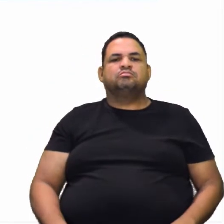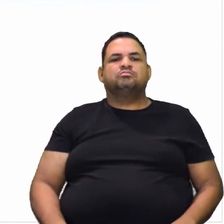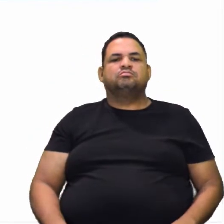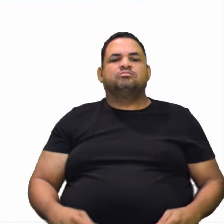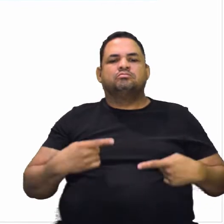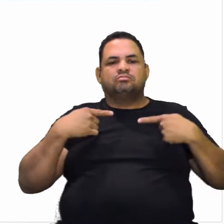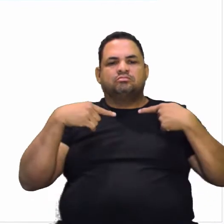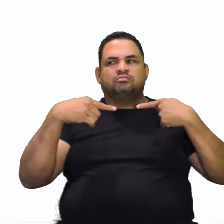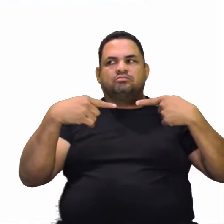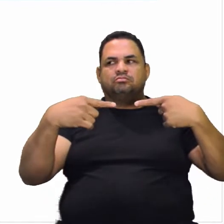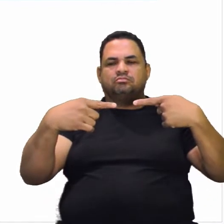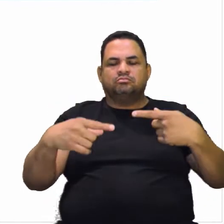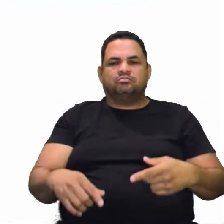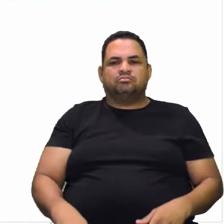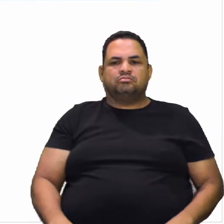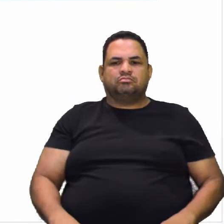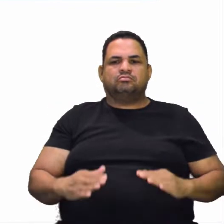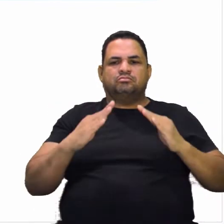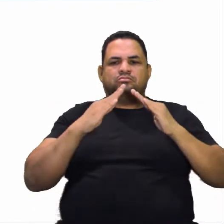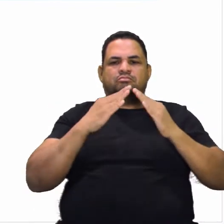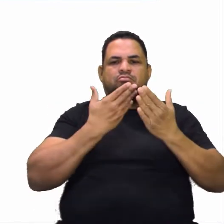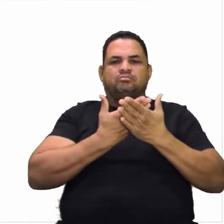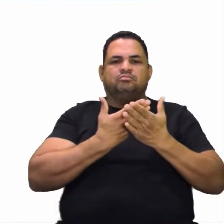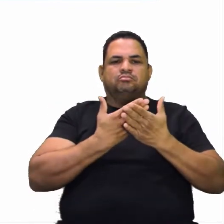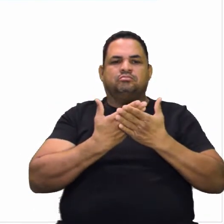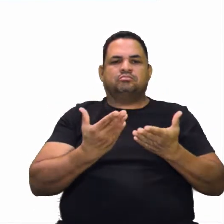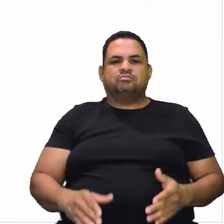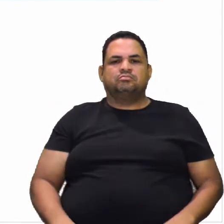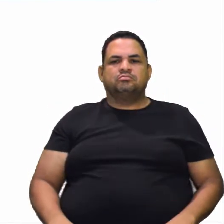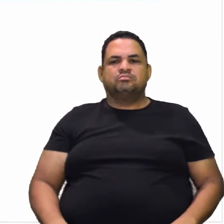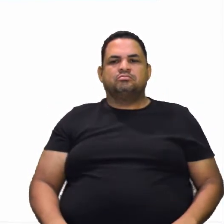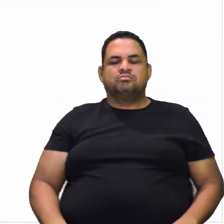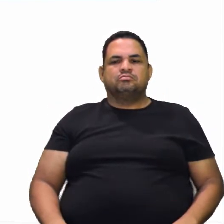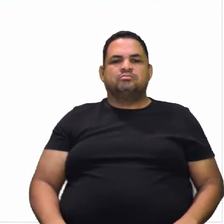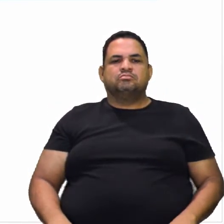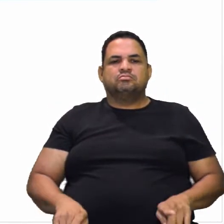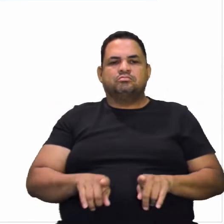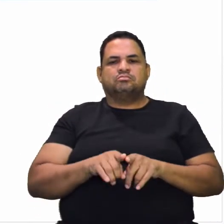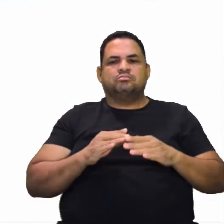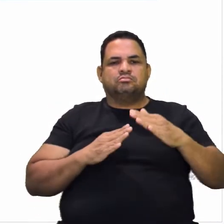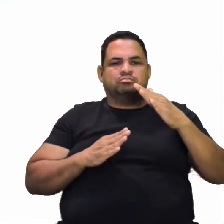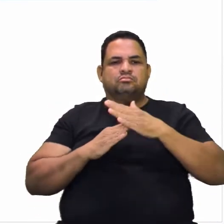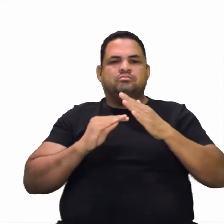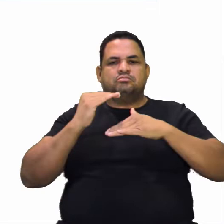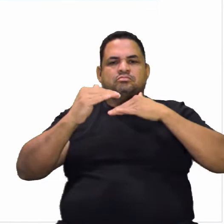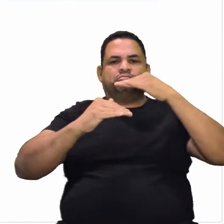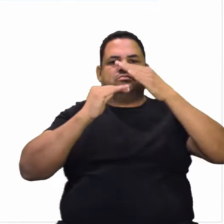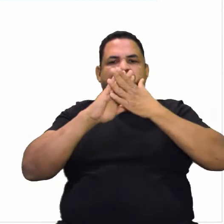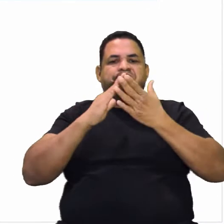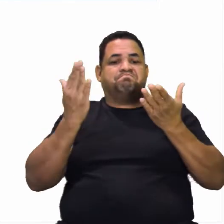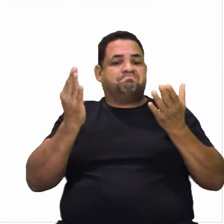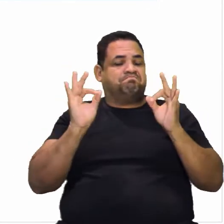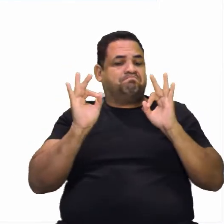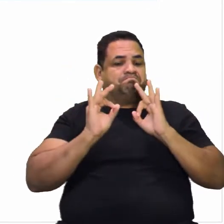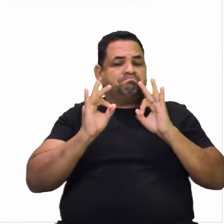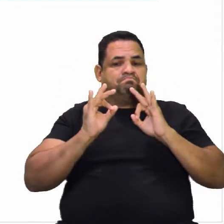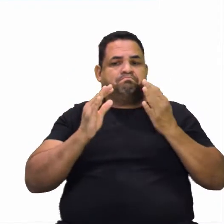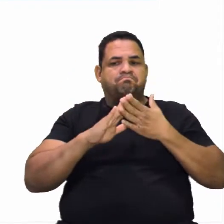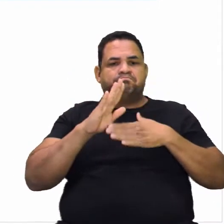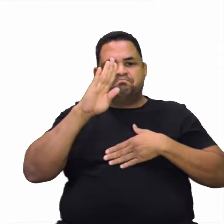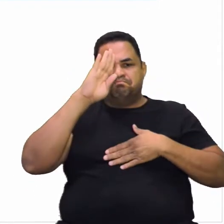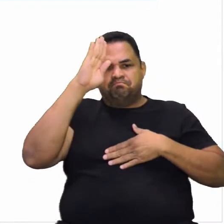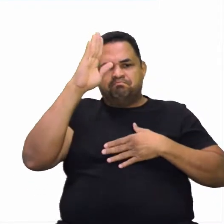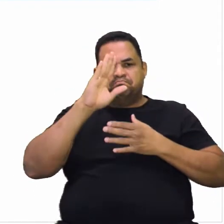debate numa escola. A filosofia grega, a filosofia também atingiu um desenvolvimento surpreendente,